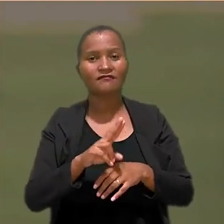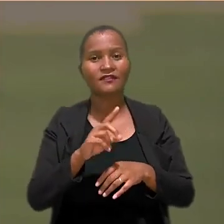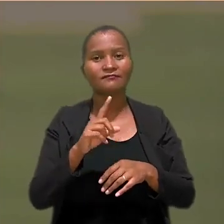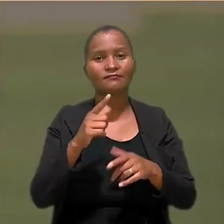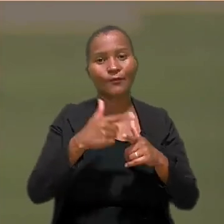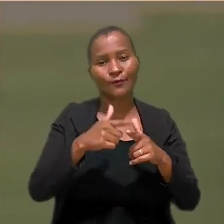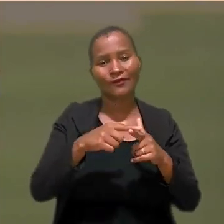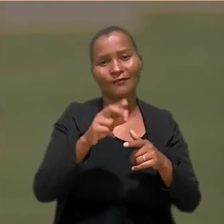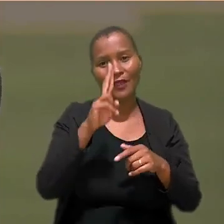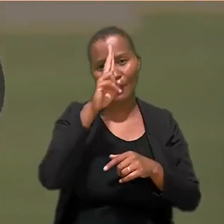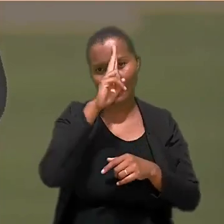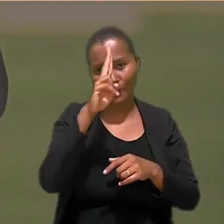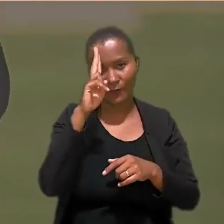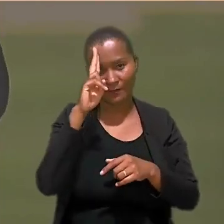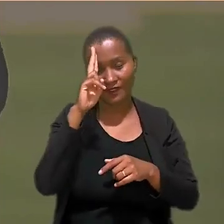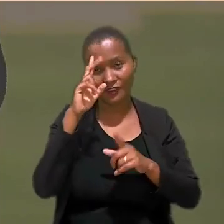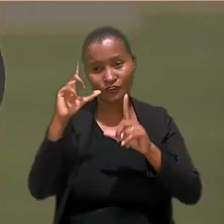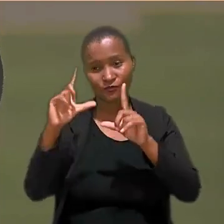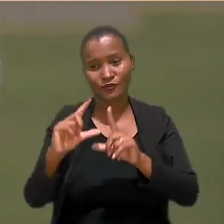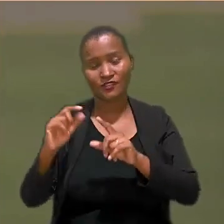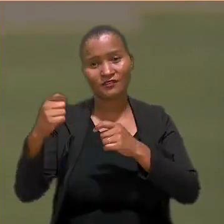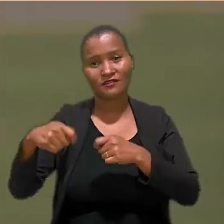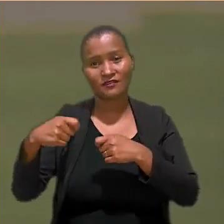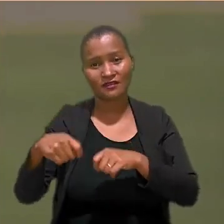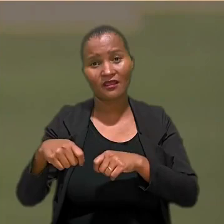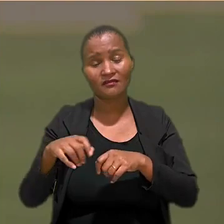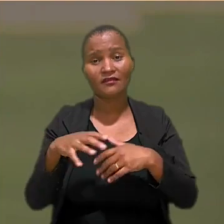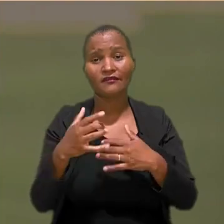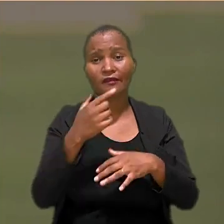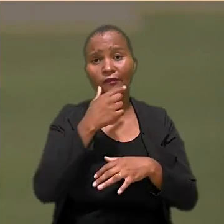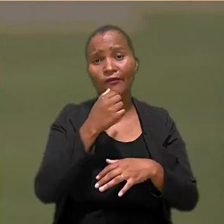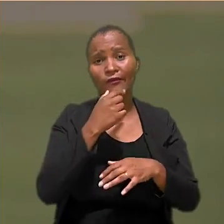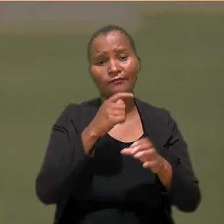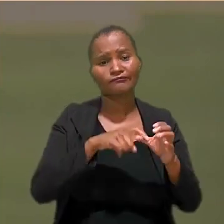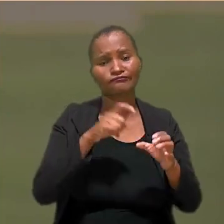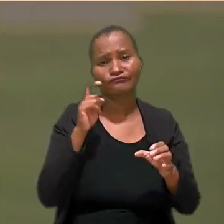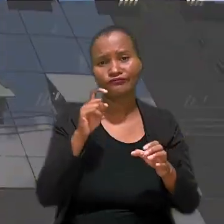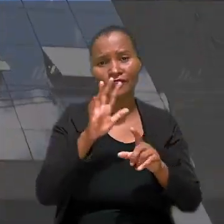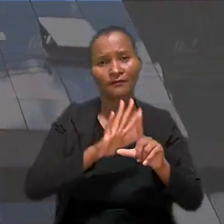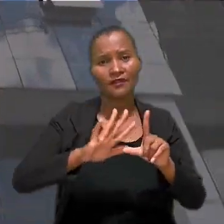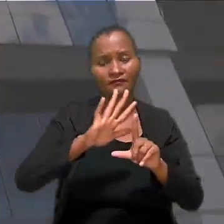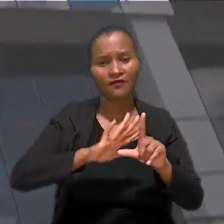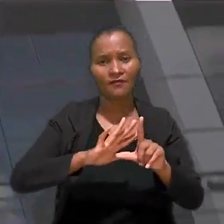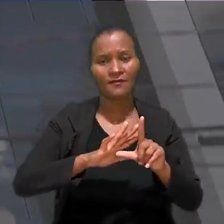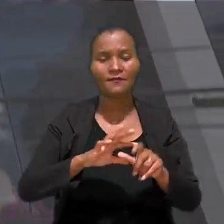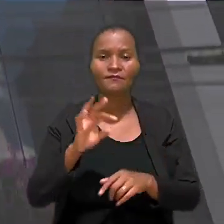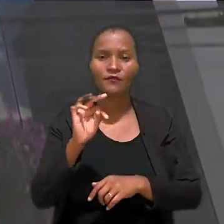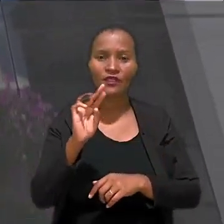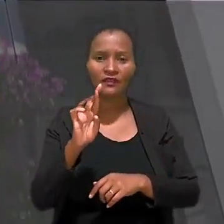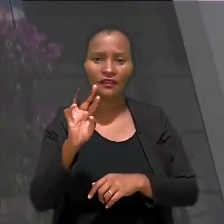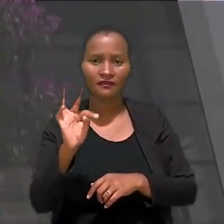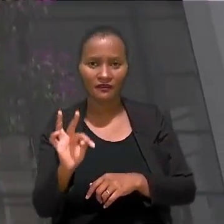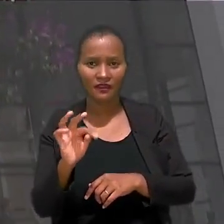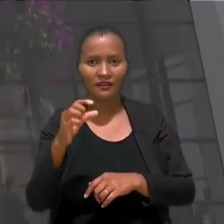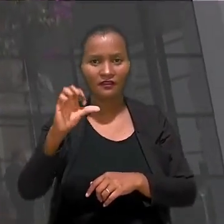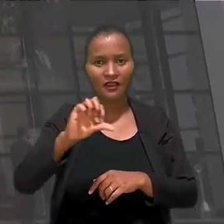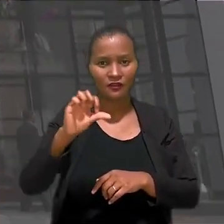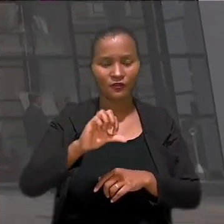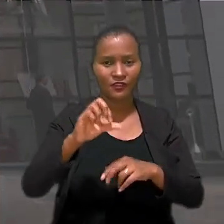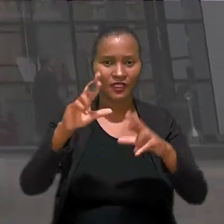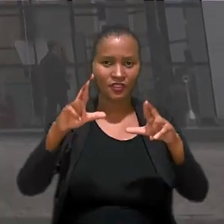demanda de serviços. Assim, ele acabou sendo descredenciado da plataforma. O Tribunal Regional do Trabalho da 9ª